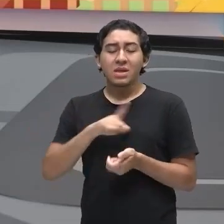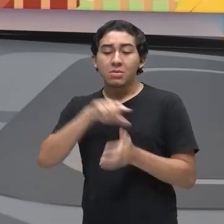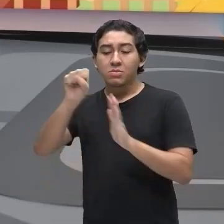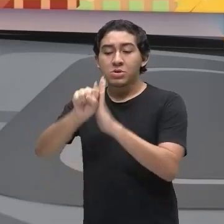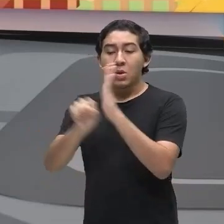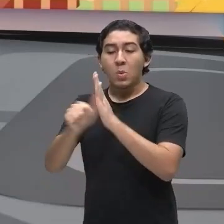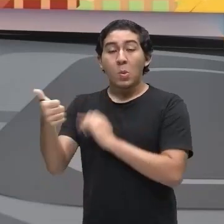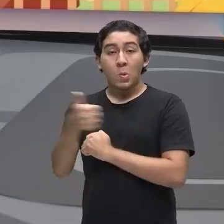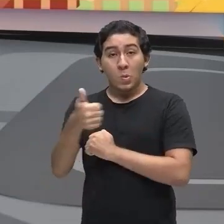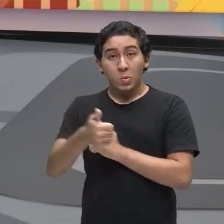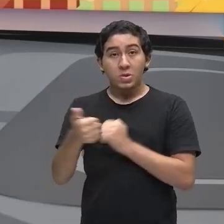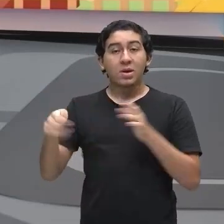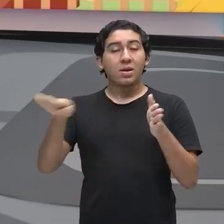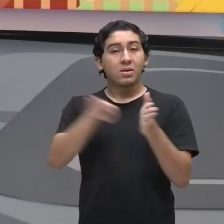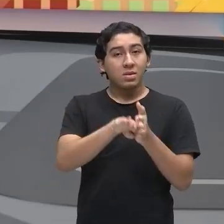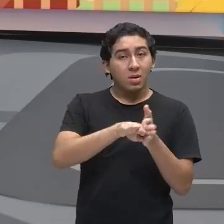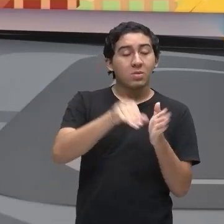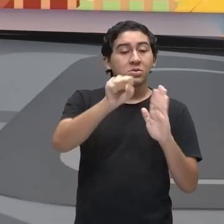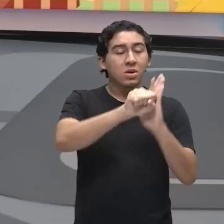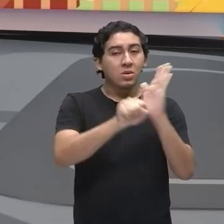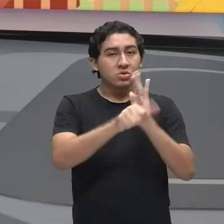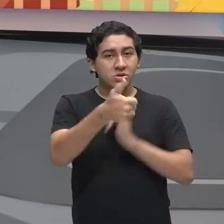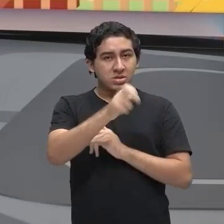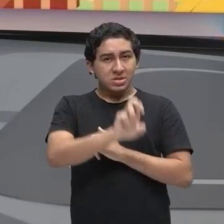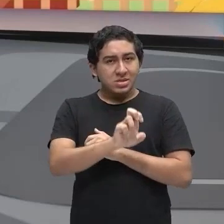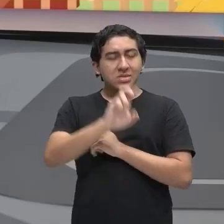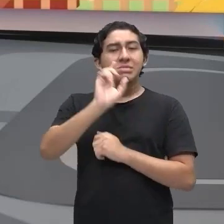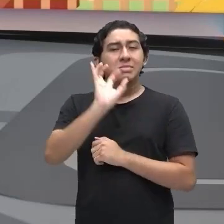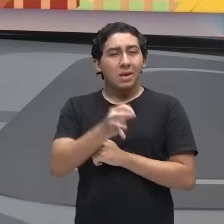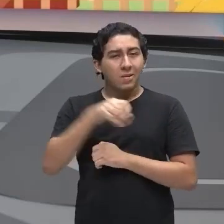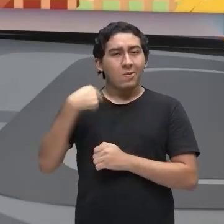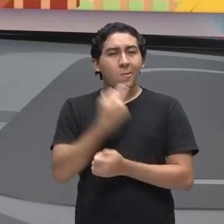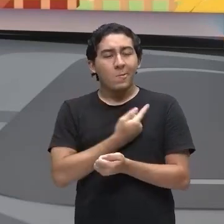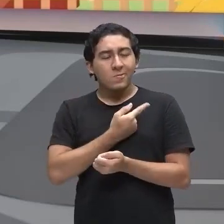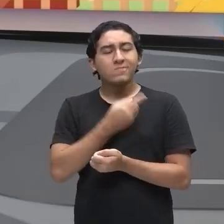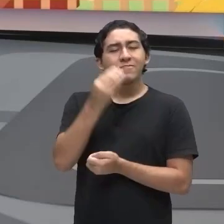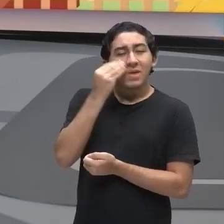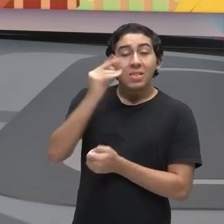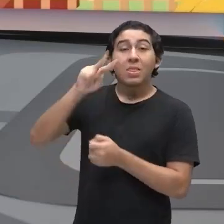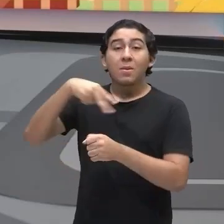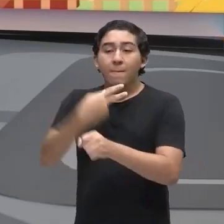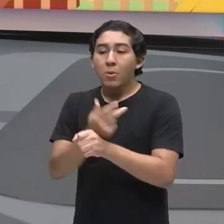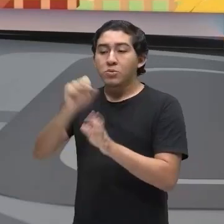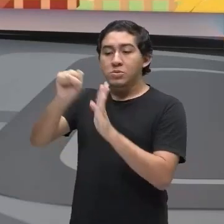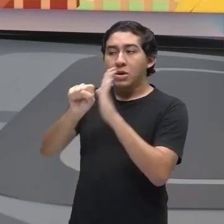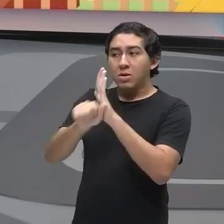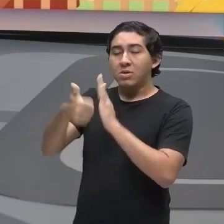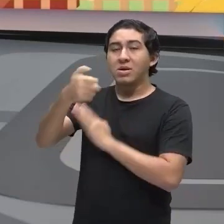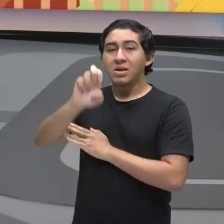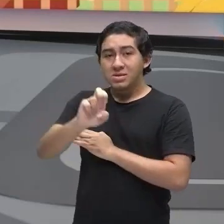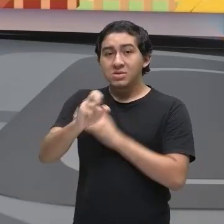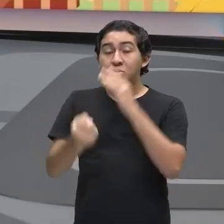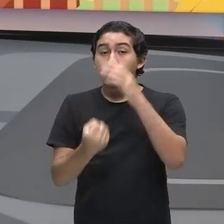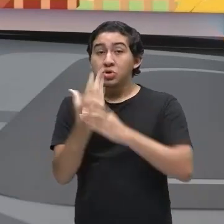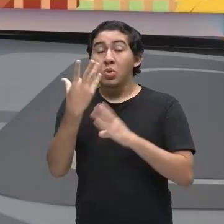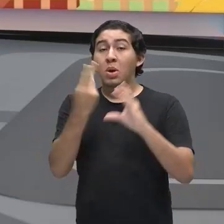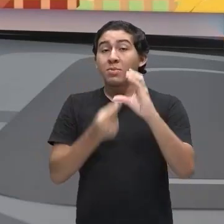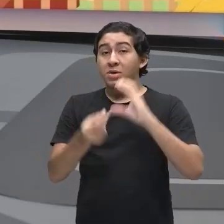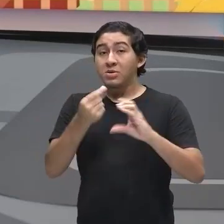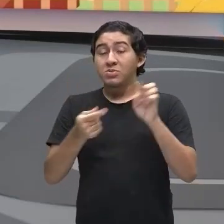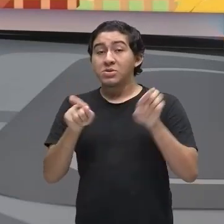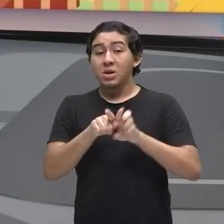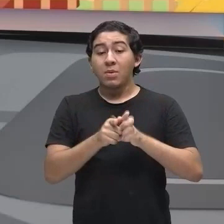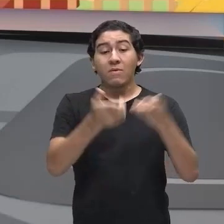século XI ao século XV, né? Quando a gente vai ver depois do século XV o surgimento do capitalismo e o fim